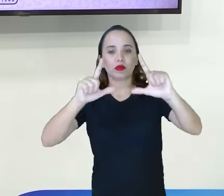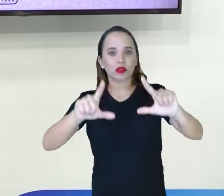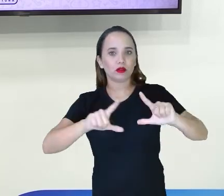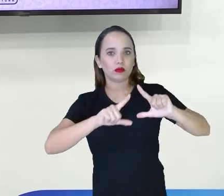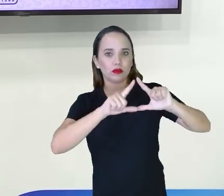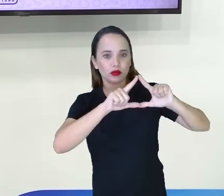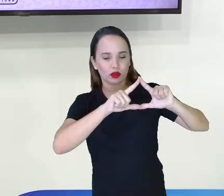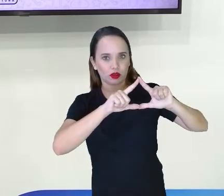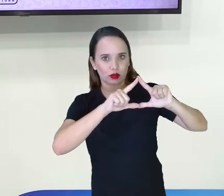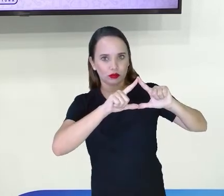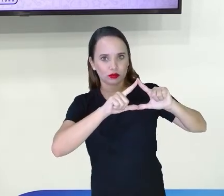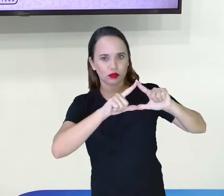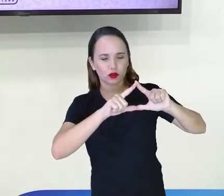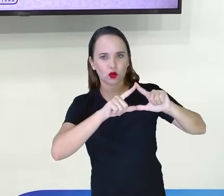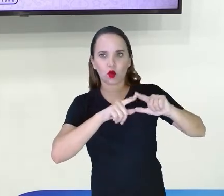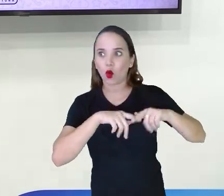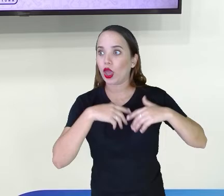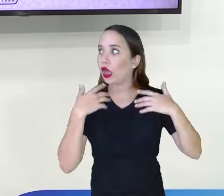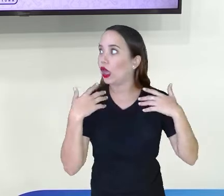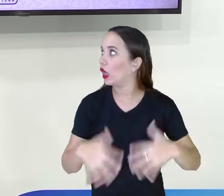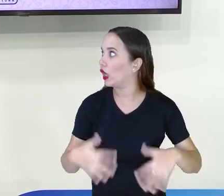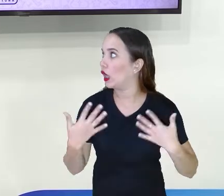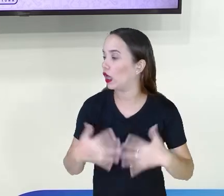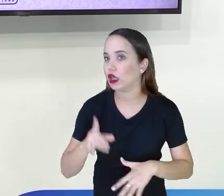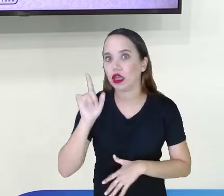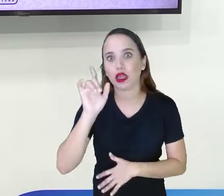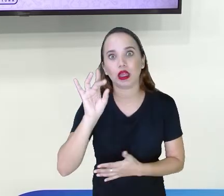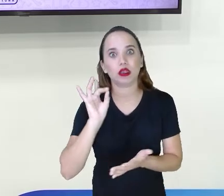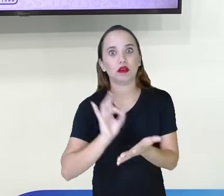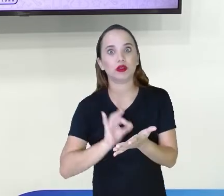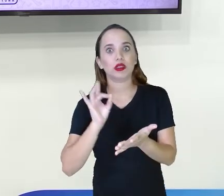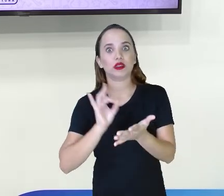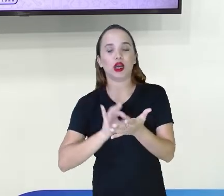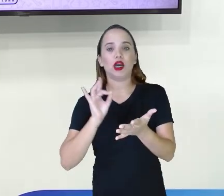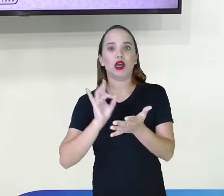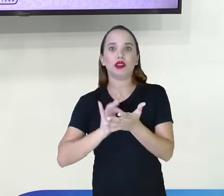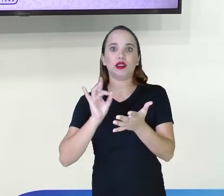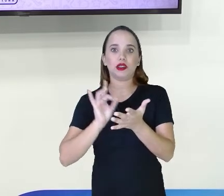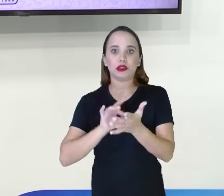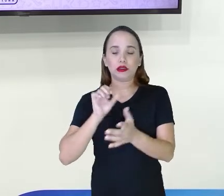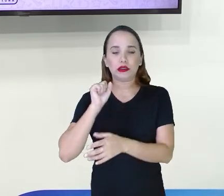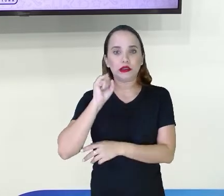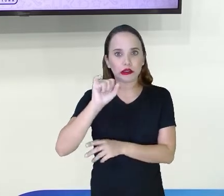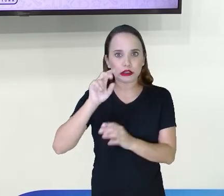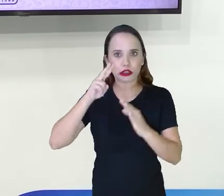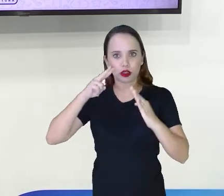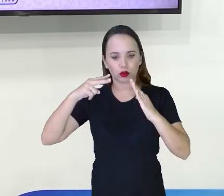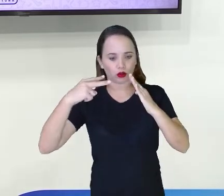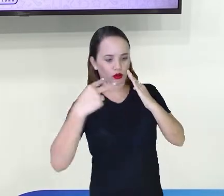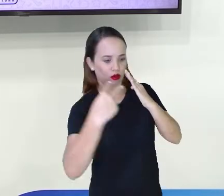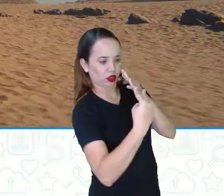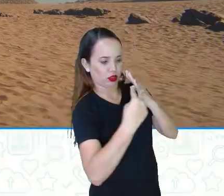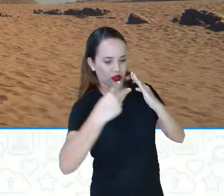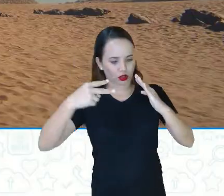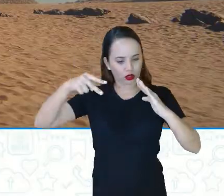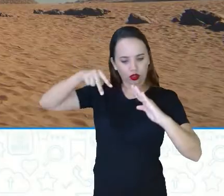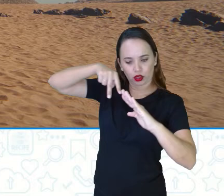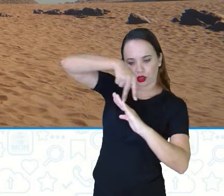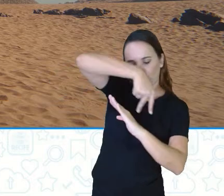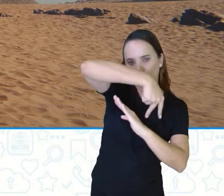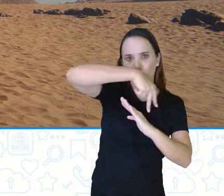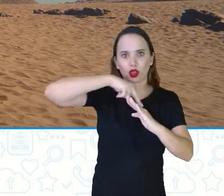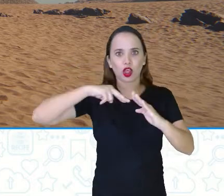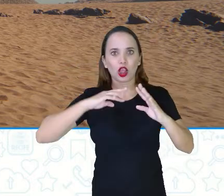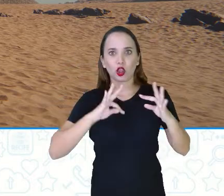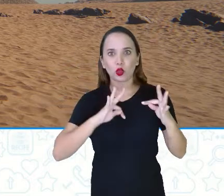triangulares. Oxe, professora, é mesmo? Se eu observar a pirâmide em qualquer lado, em qualquer face